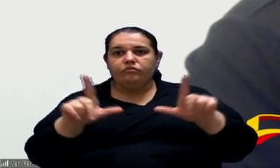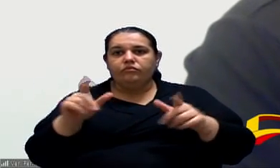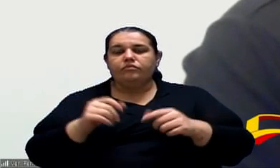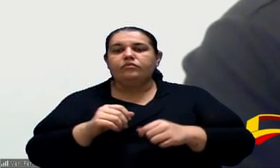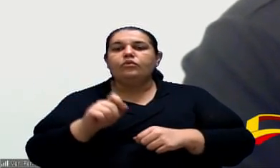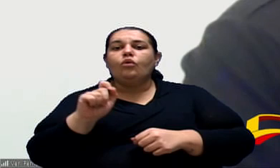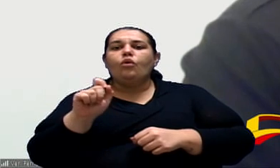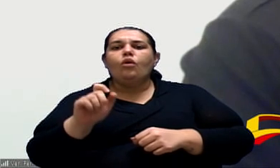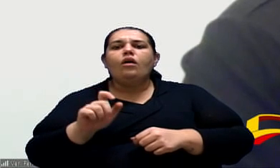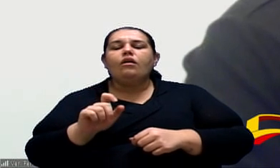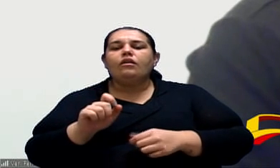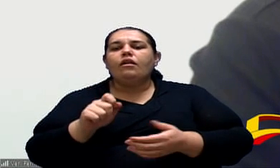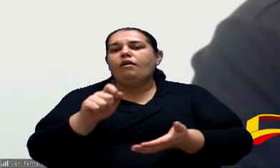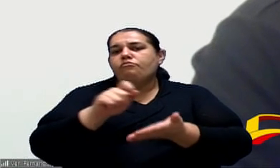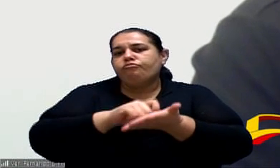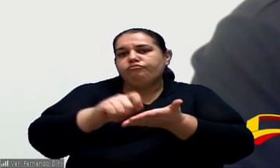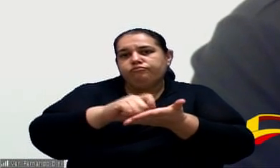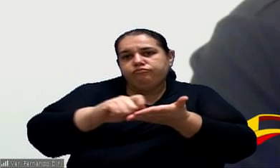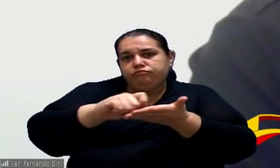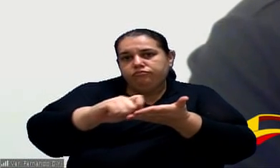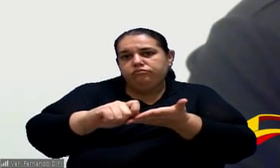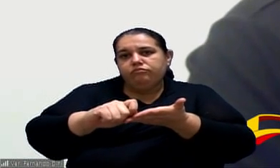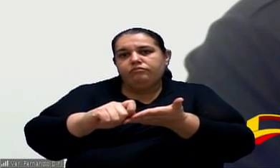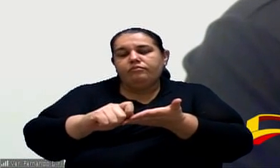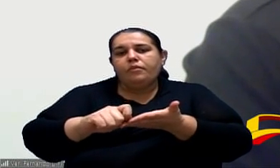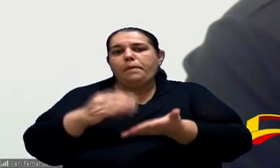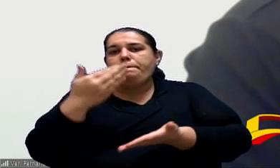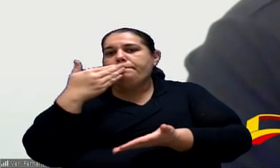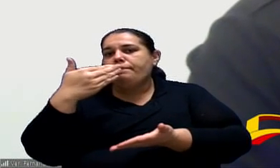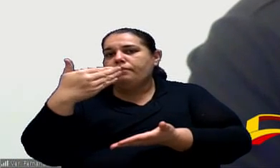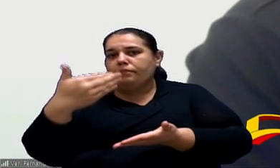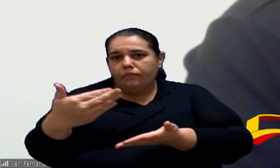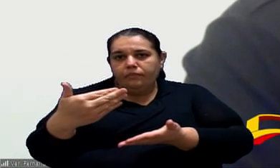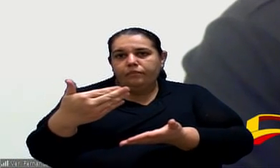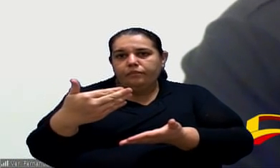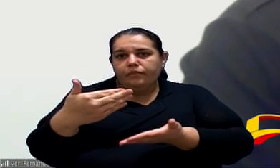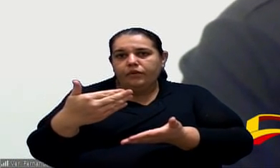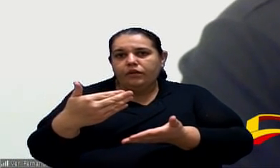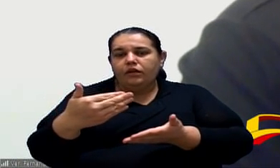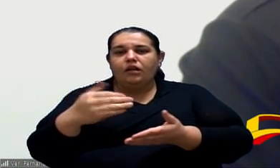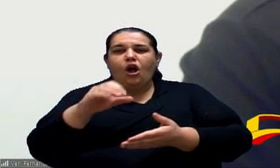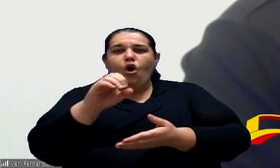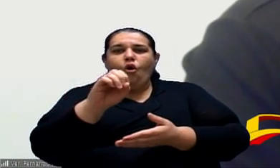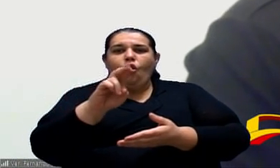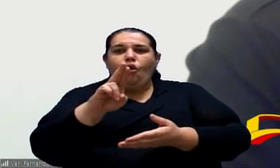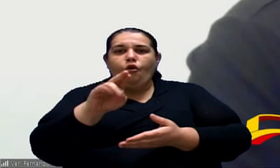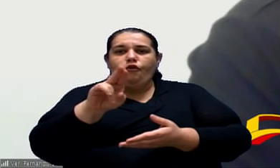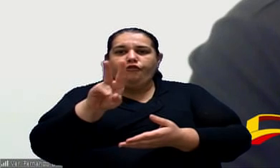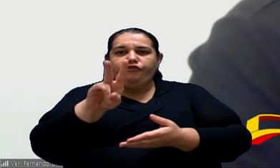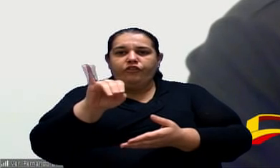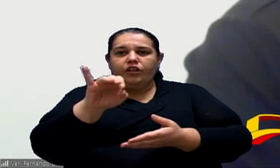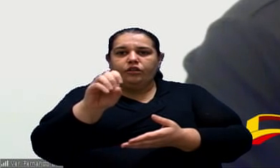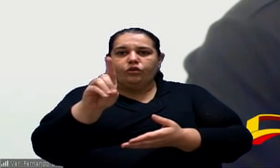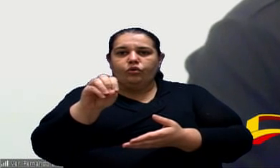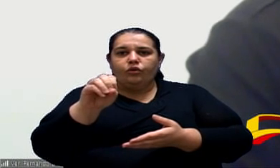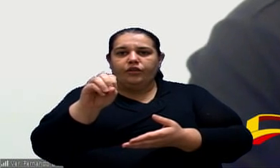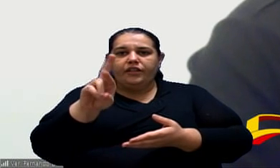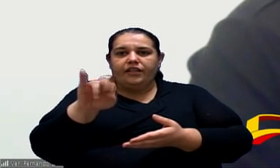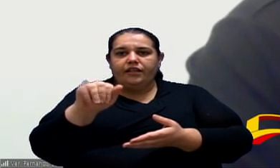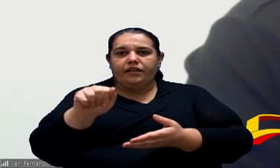para que façam um requerimento e solicitar via ouvidoria, via